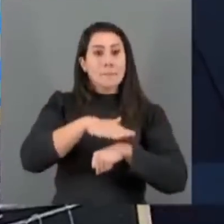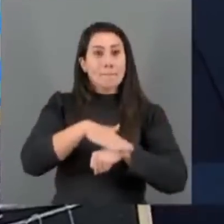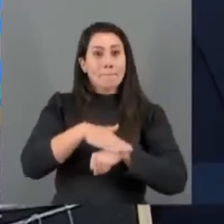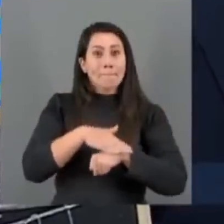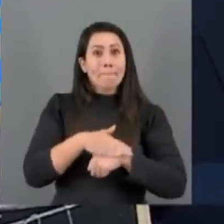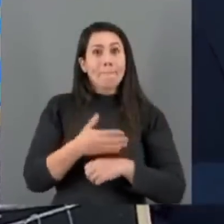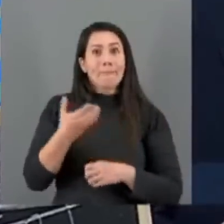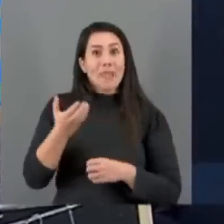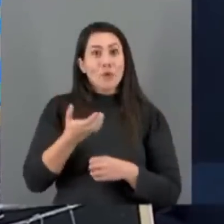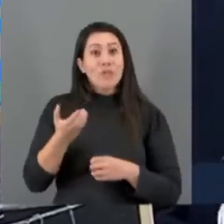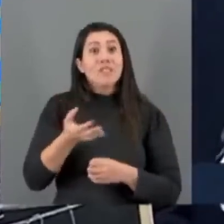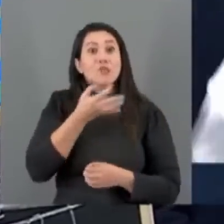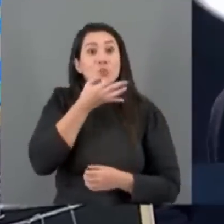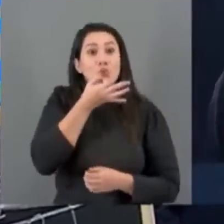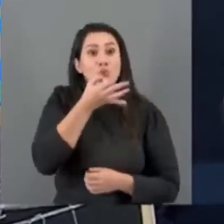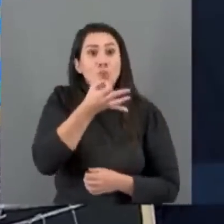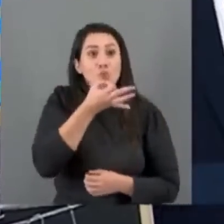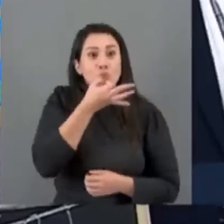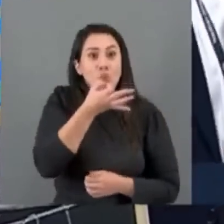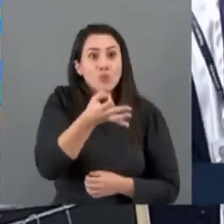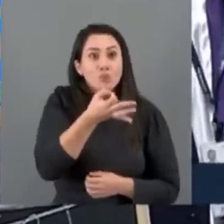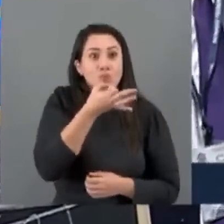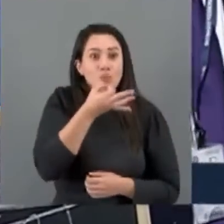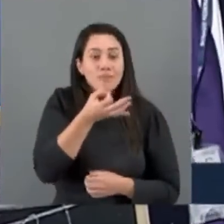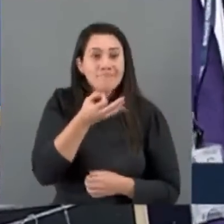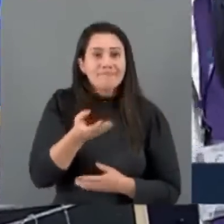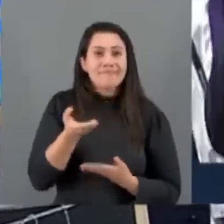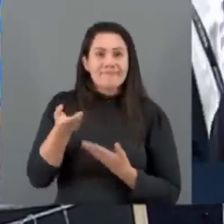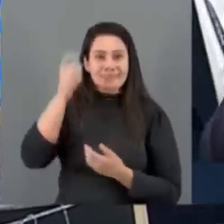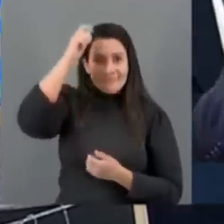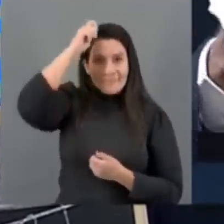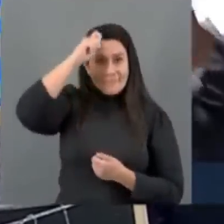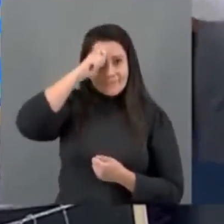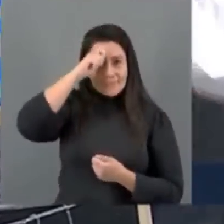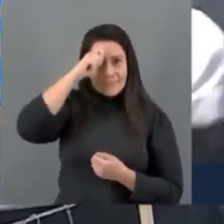queria lhe fazer uma sugestão. Pegue o seu bonezinho e peça para sair, por favor.